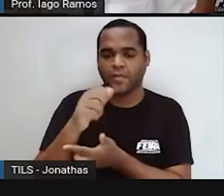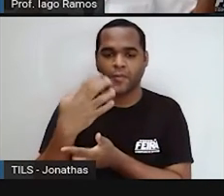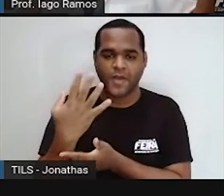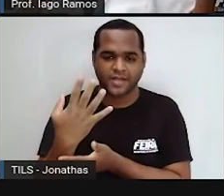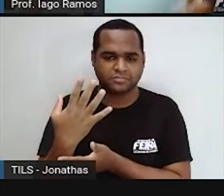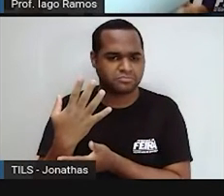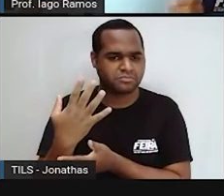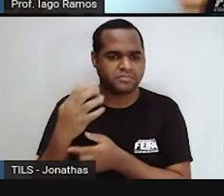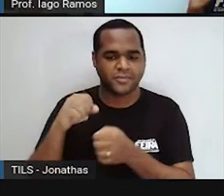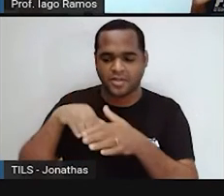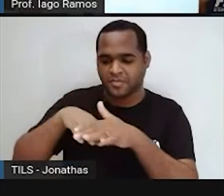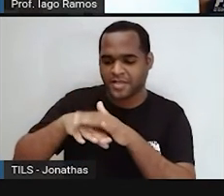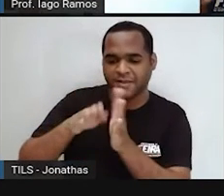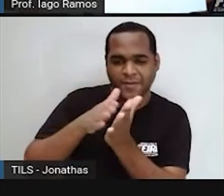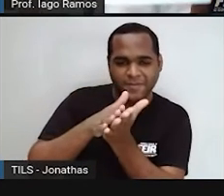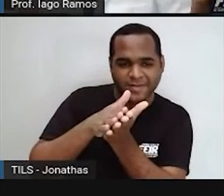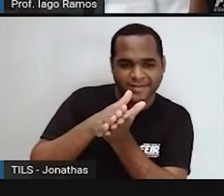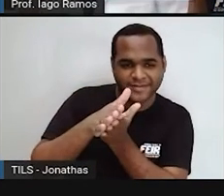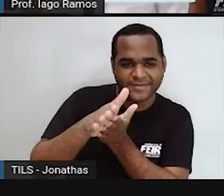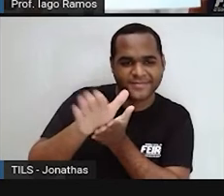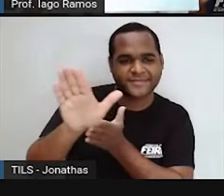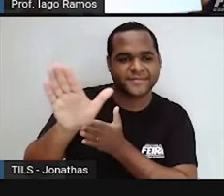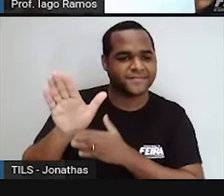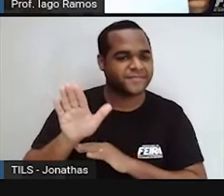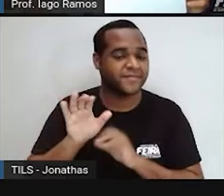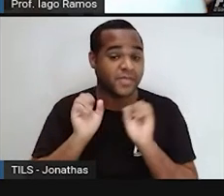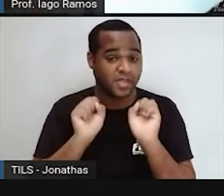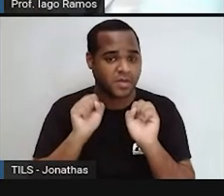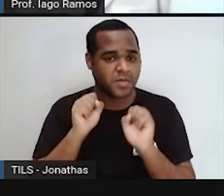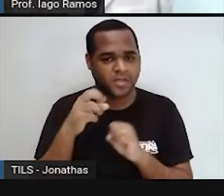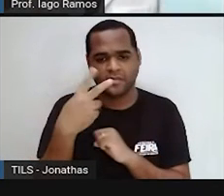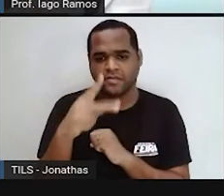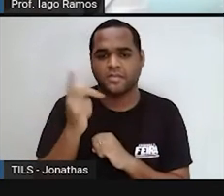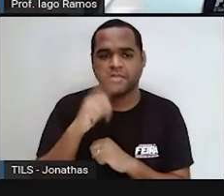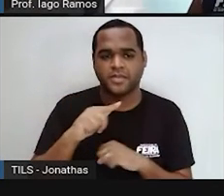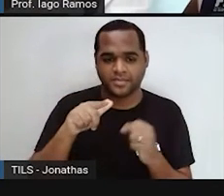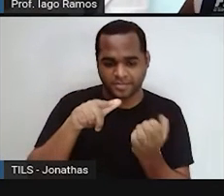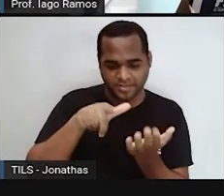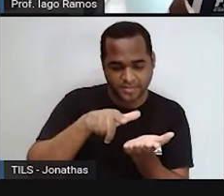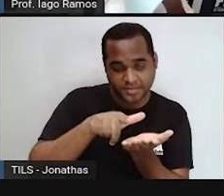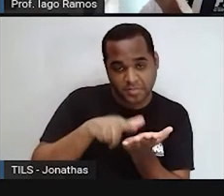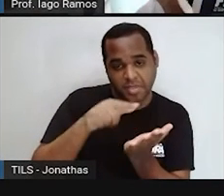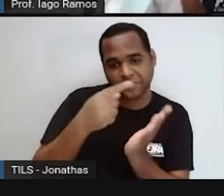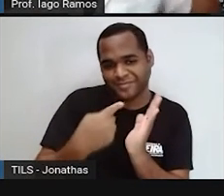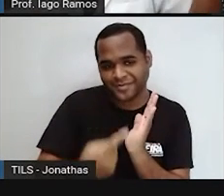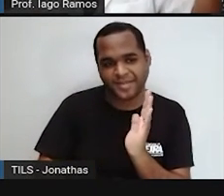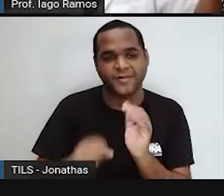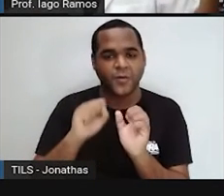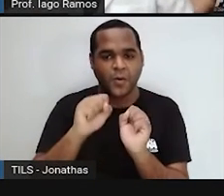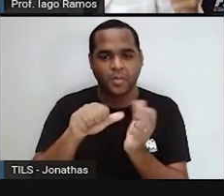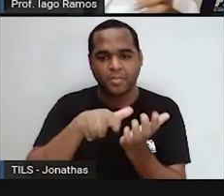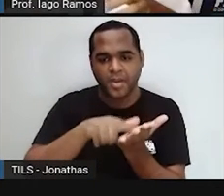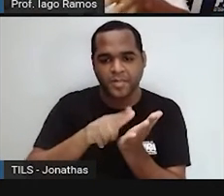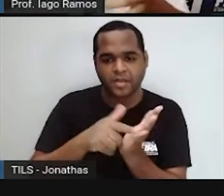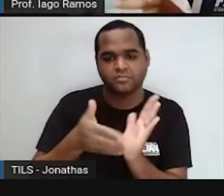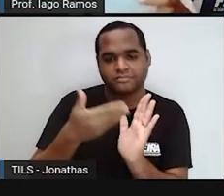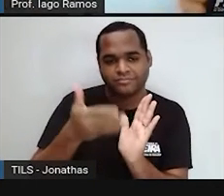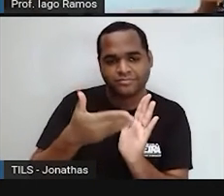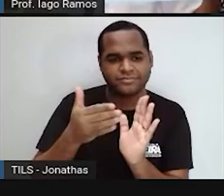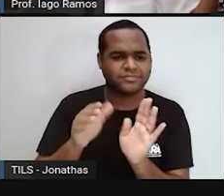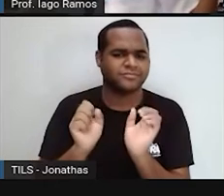papel sulfite outro chamam de ofício mas pode ser também uma folha de caderno ou um papel cartão